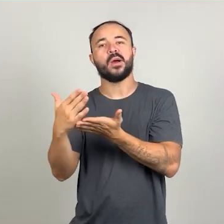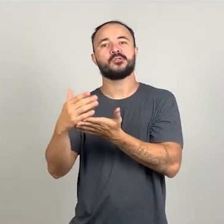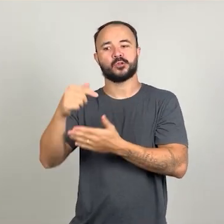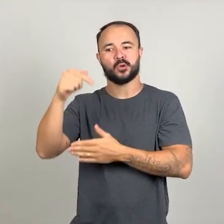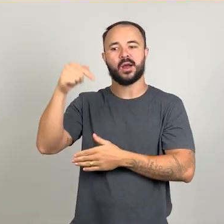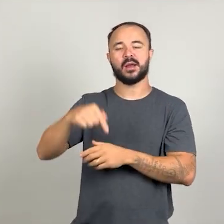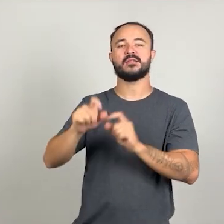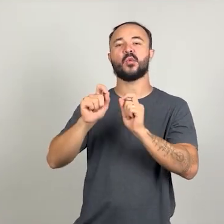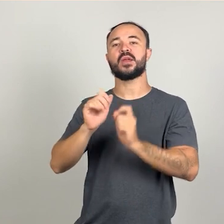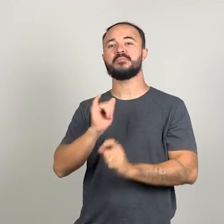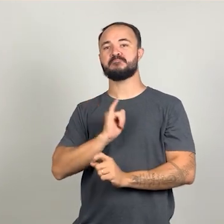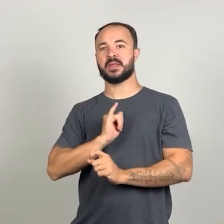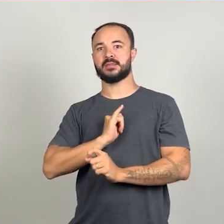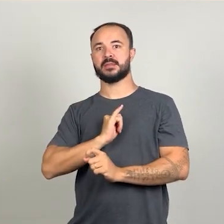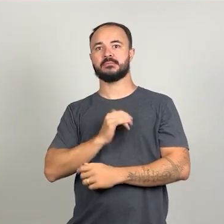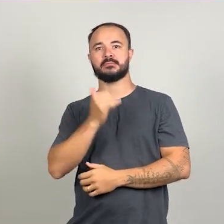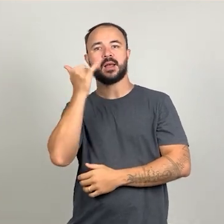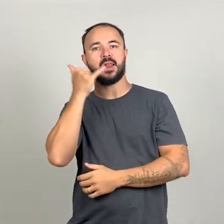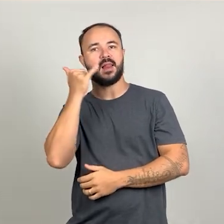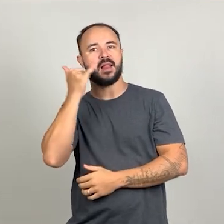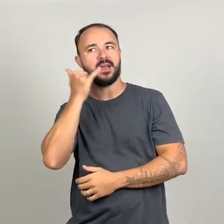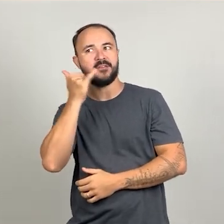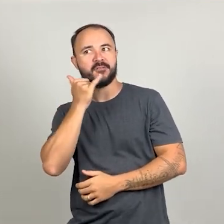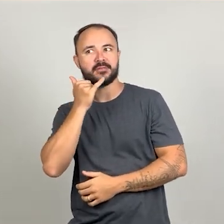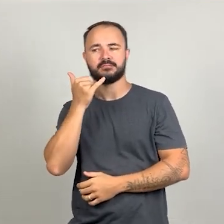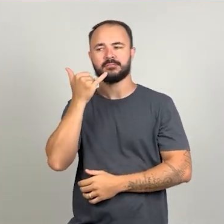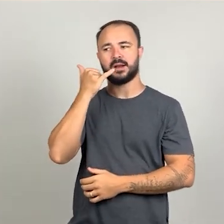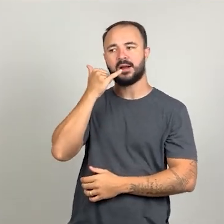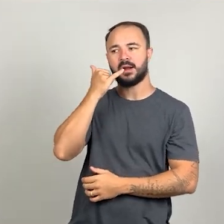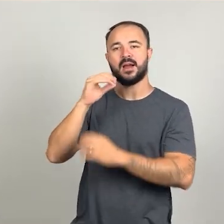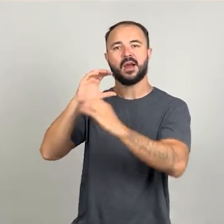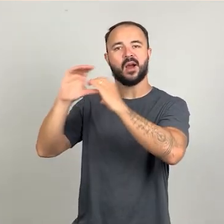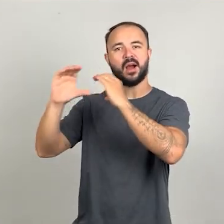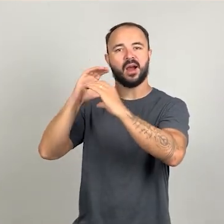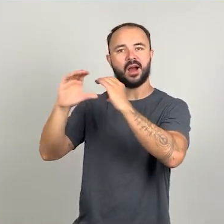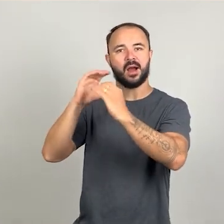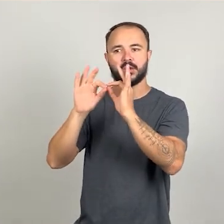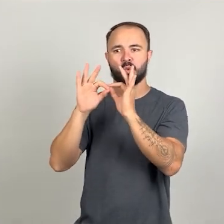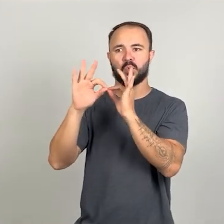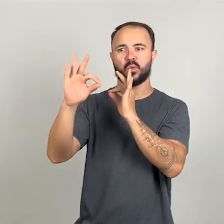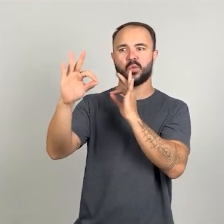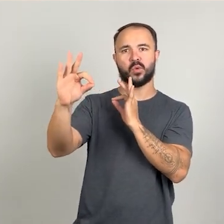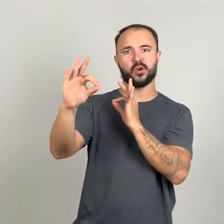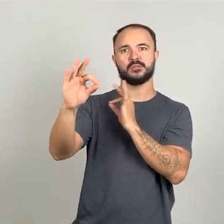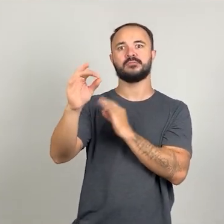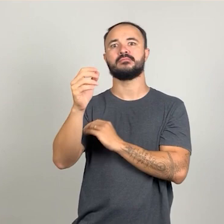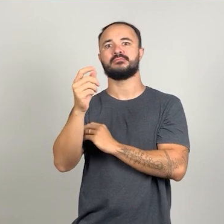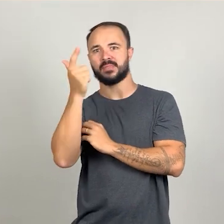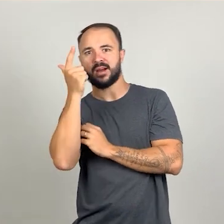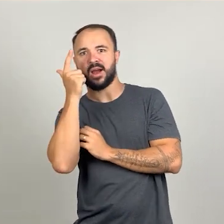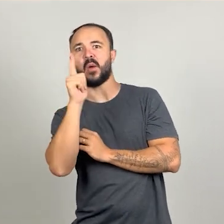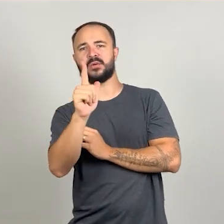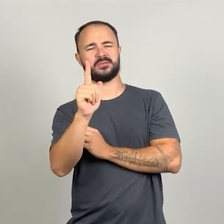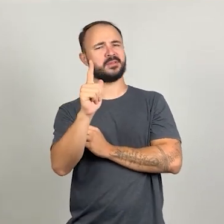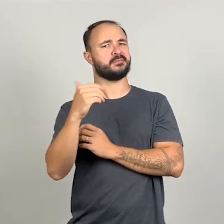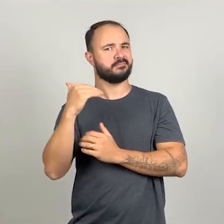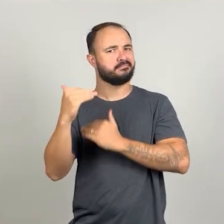de telefone na época em que era possível estar se comunicando com todo o